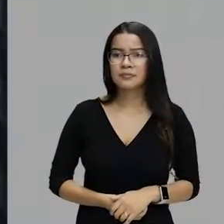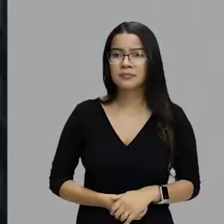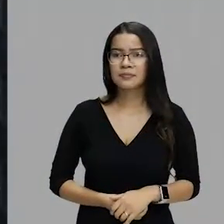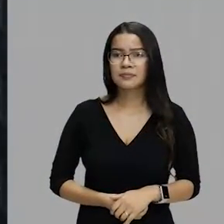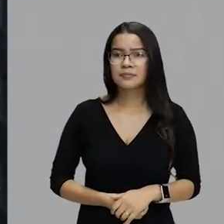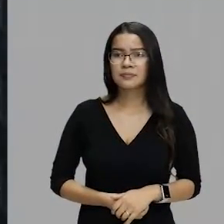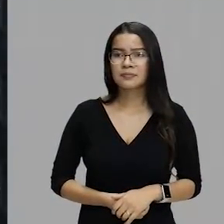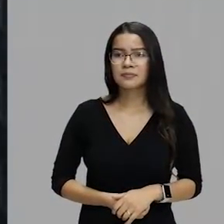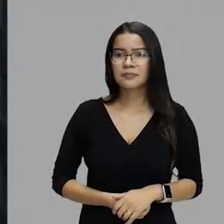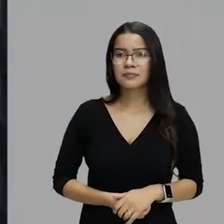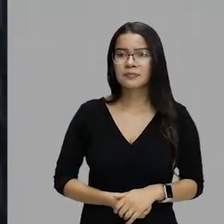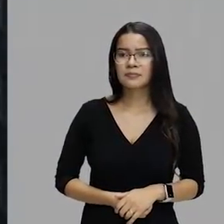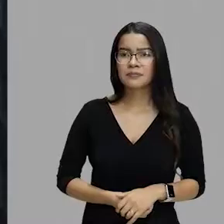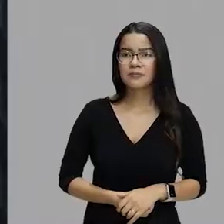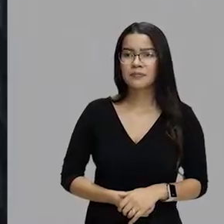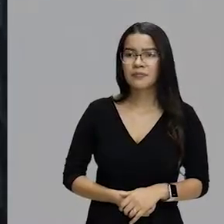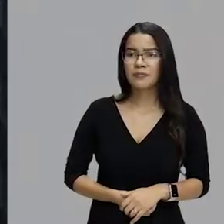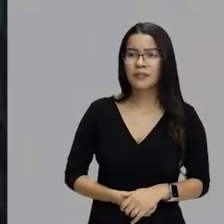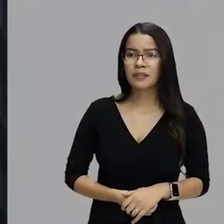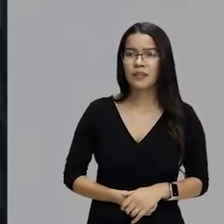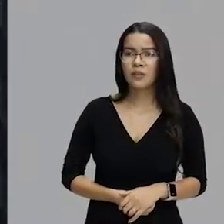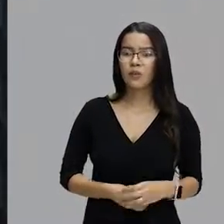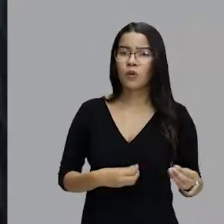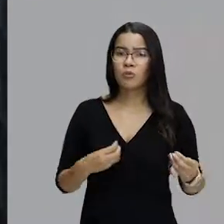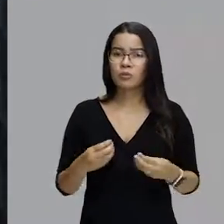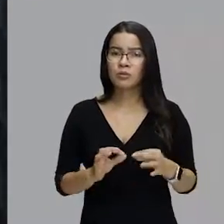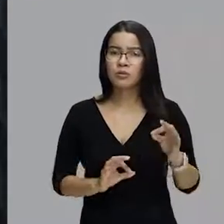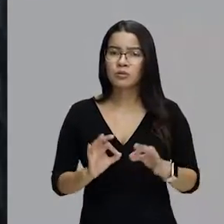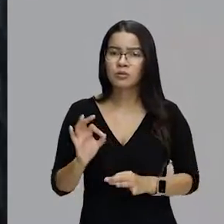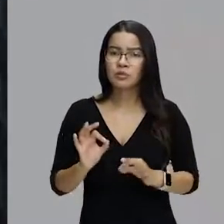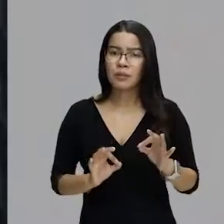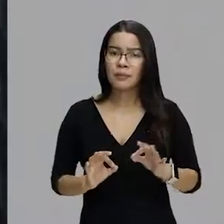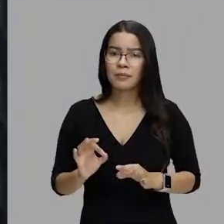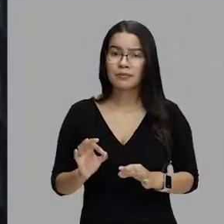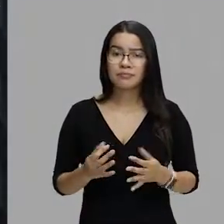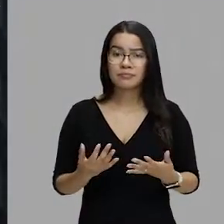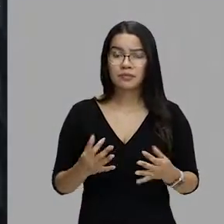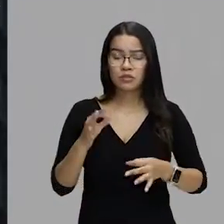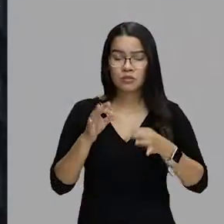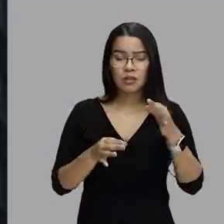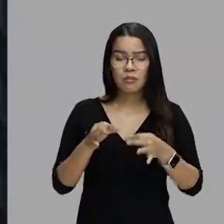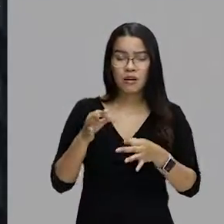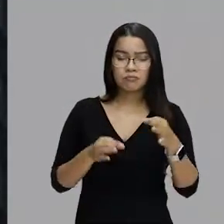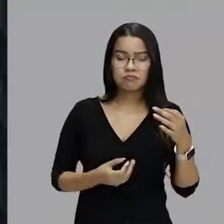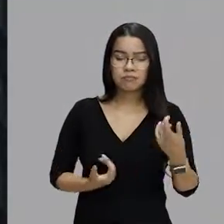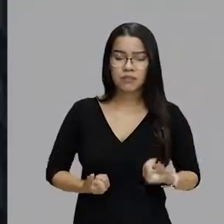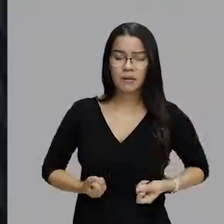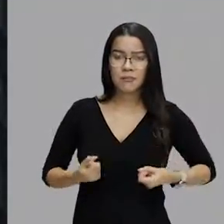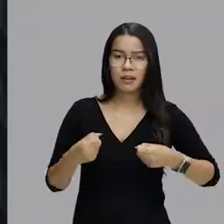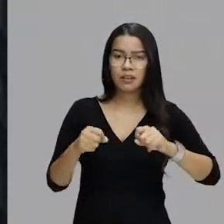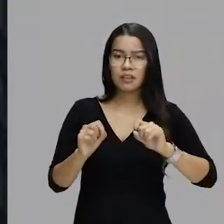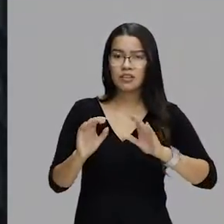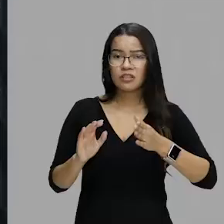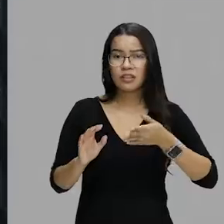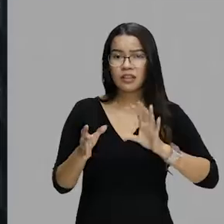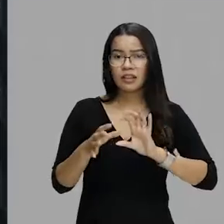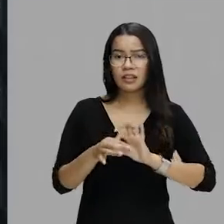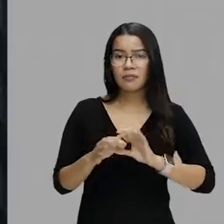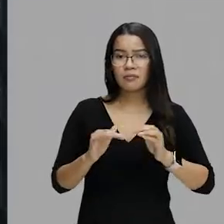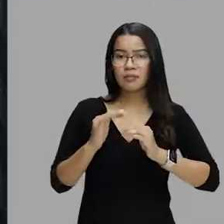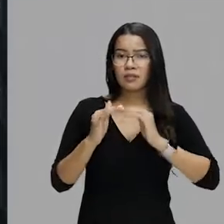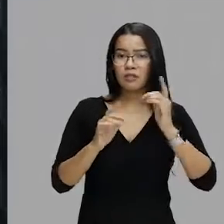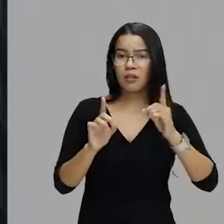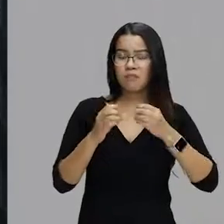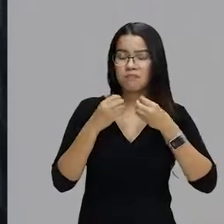Brasil. Como uma forma justamente de combater, já que a Aliança para o Progresso não deu certo, como uma forma de